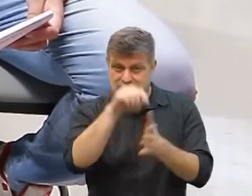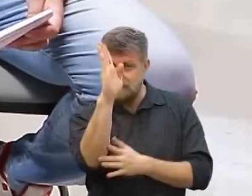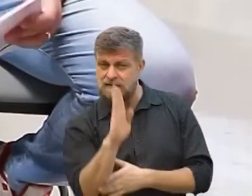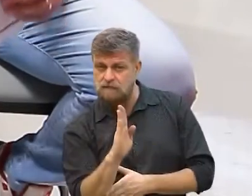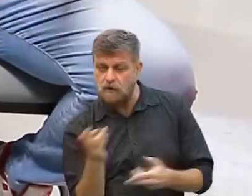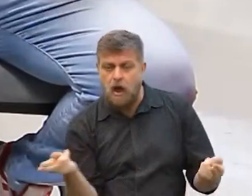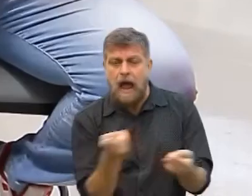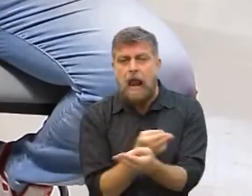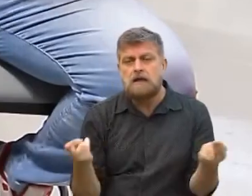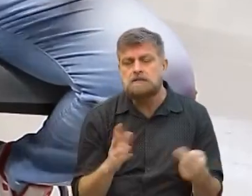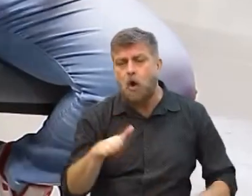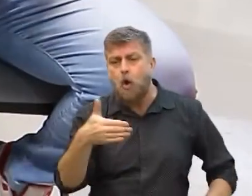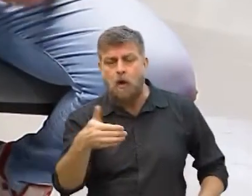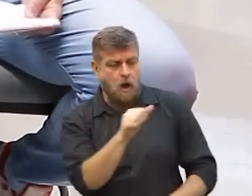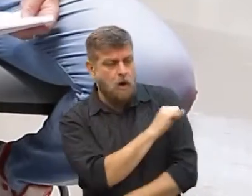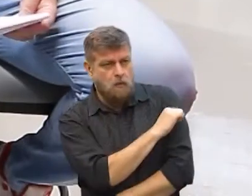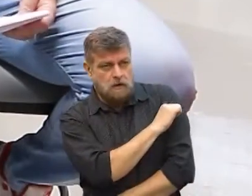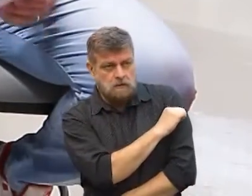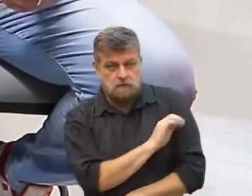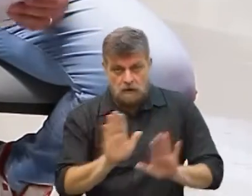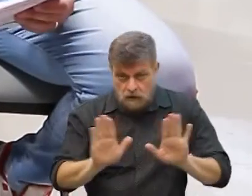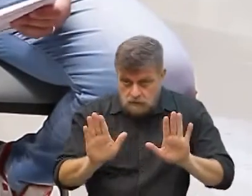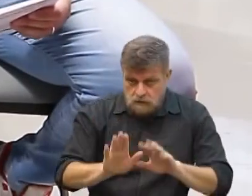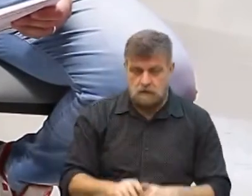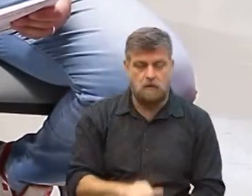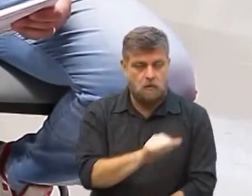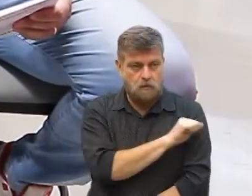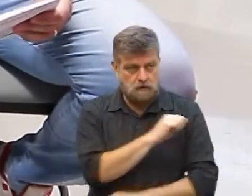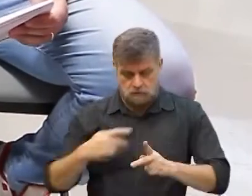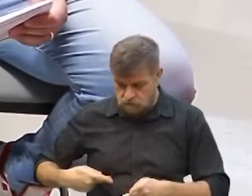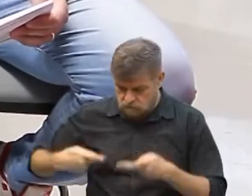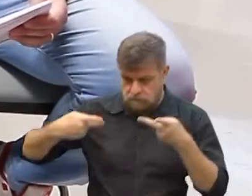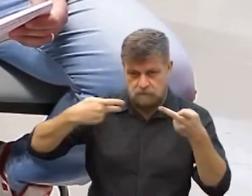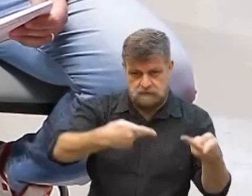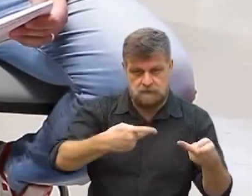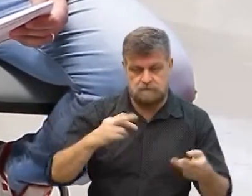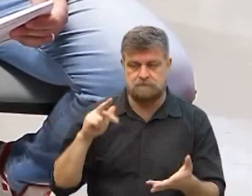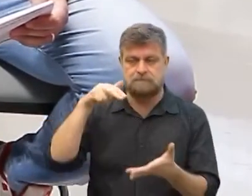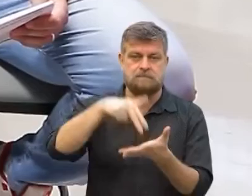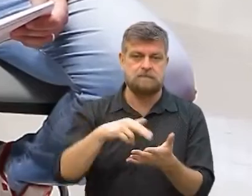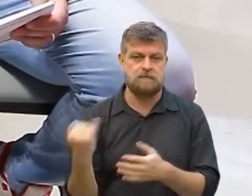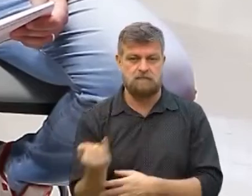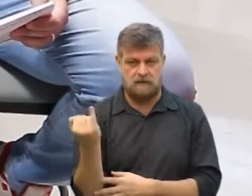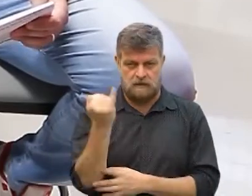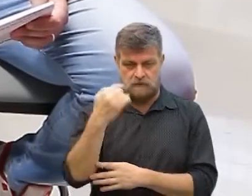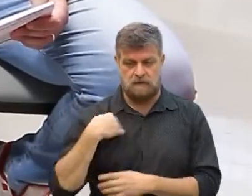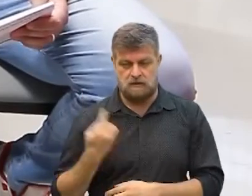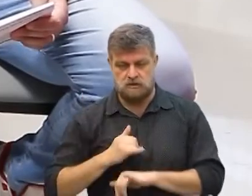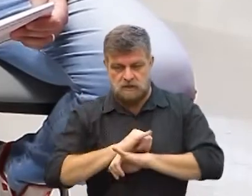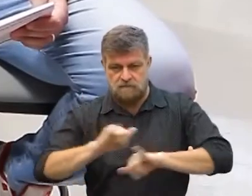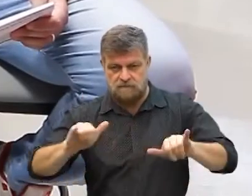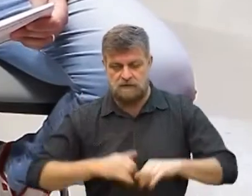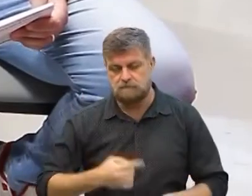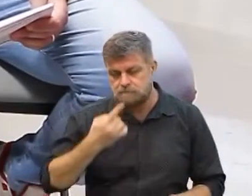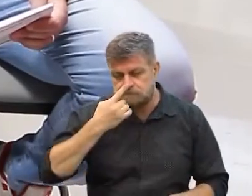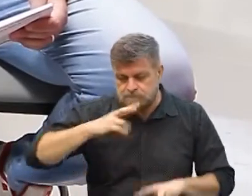que sentido? Os alunos. Sim, não. Eles agora, vão visitar também? Sim, agora que é importante aí, que a gente chama a